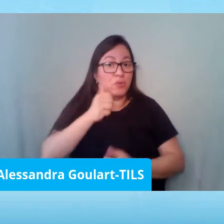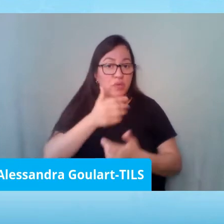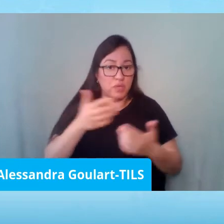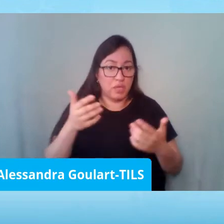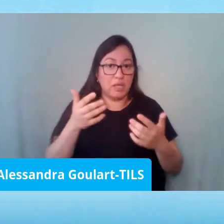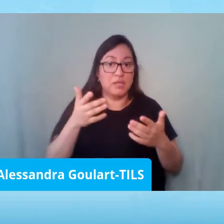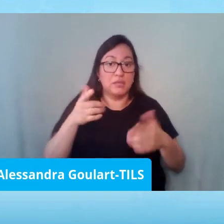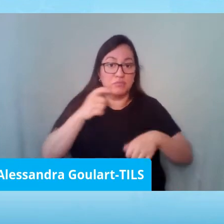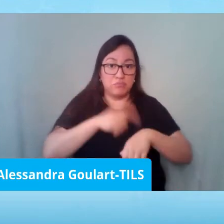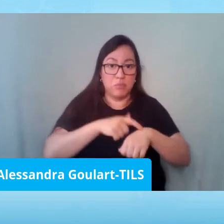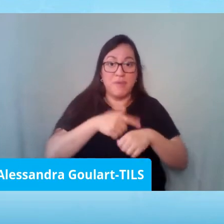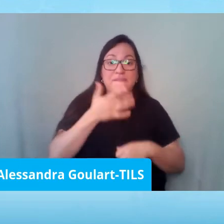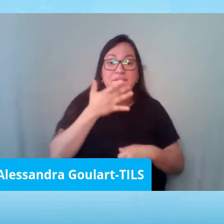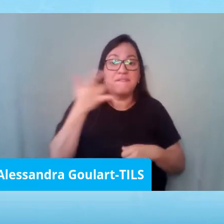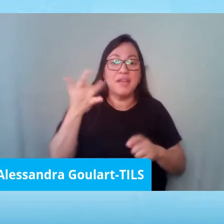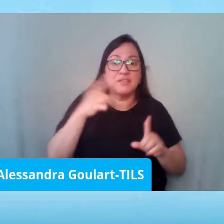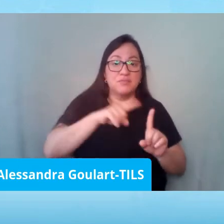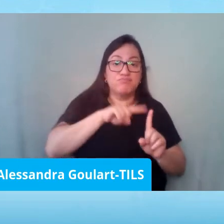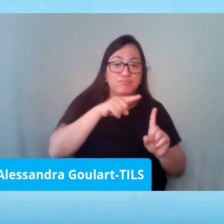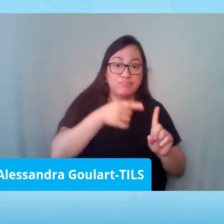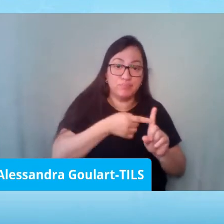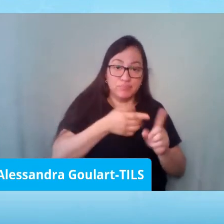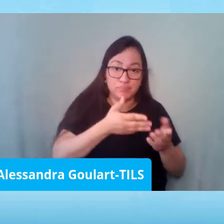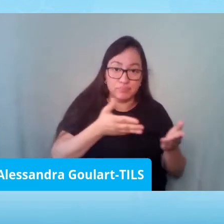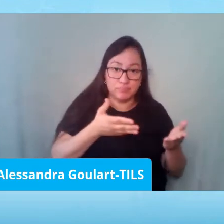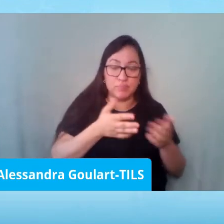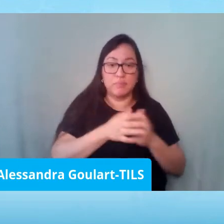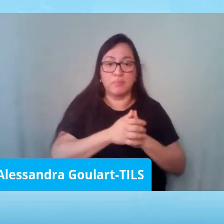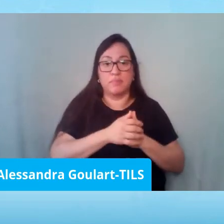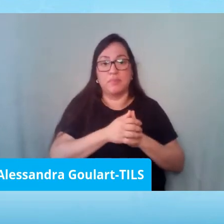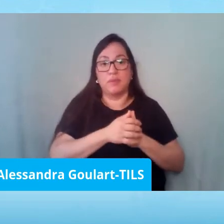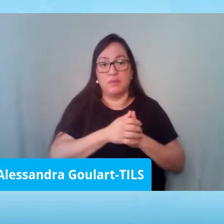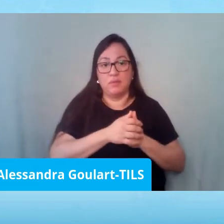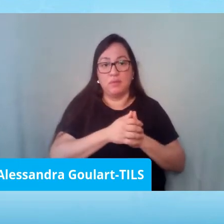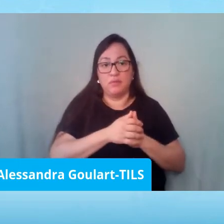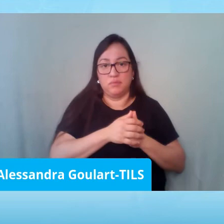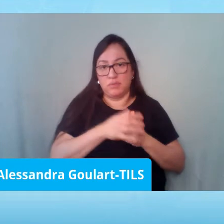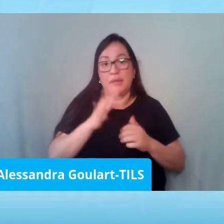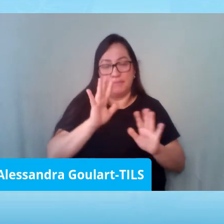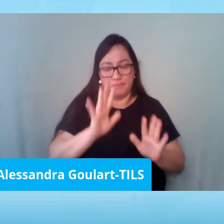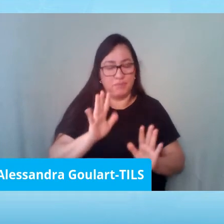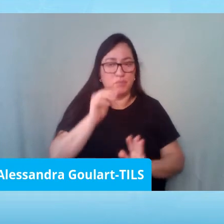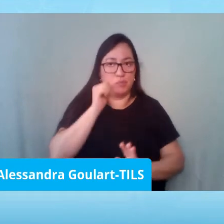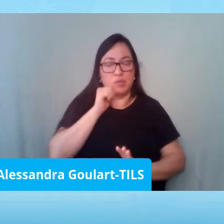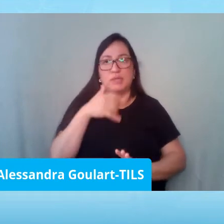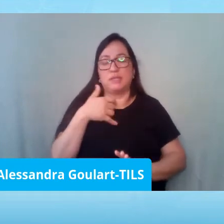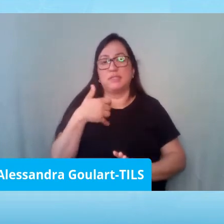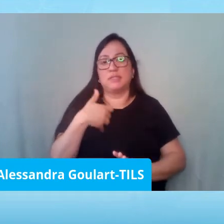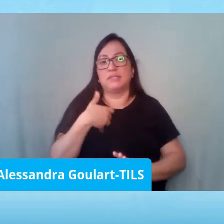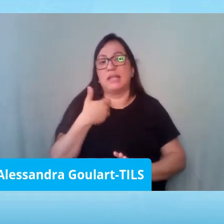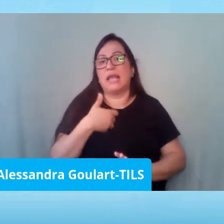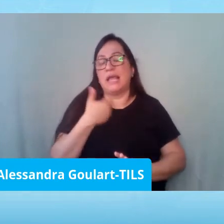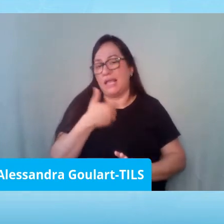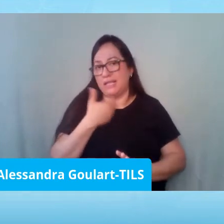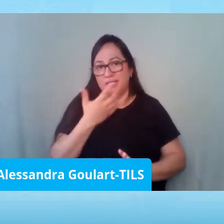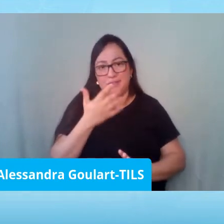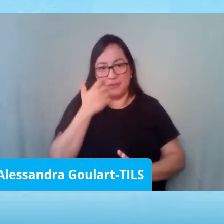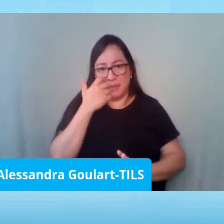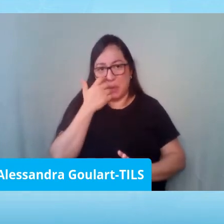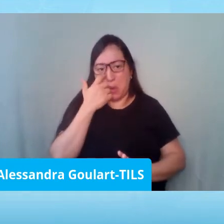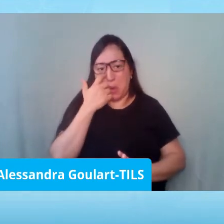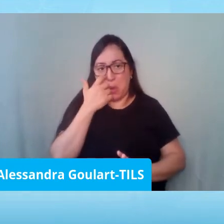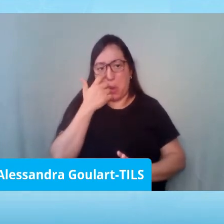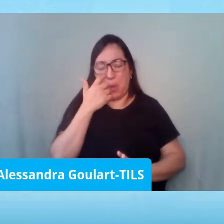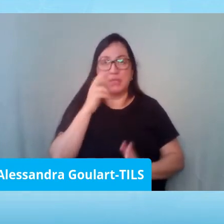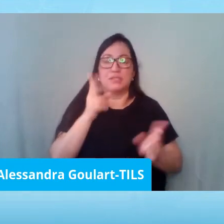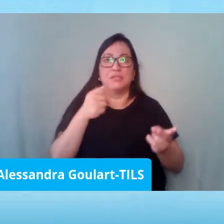fértil, né? Nas pessoas em idade fértil, melhor dizendo. A gente também tem outra dificuldade, que a gente sempre coloca a mulher